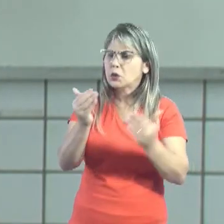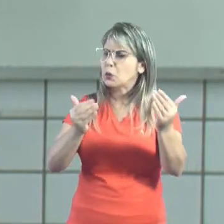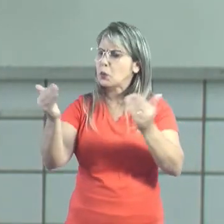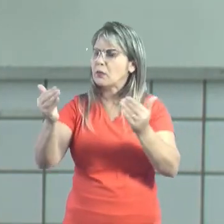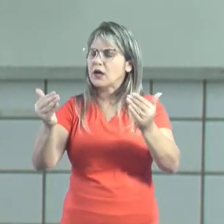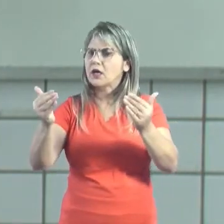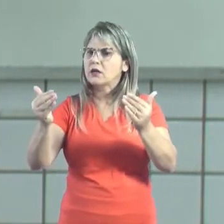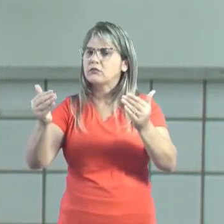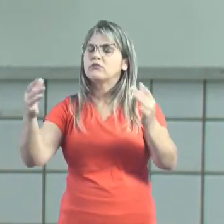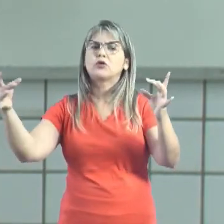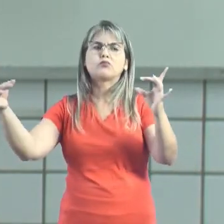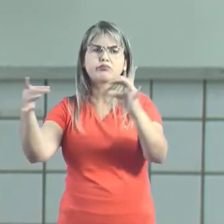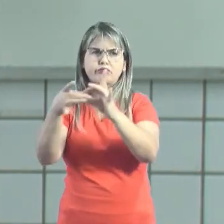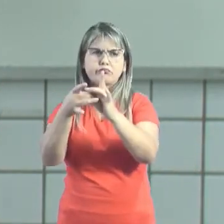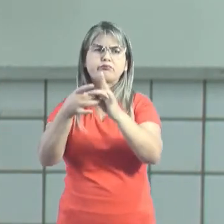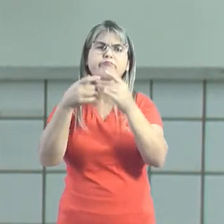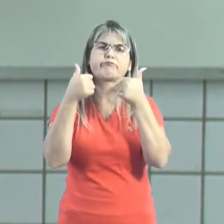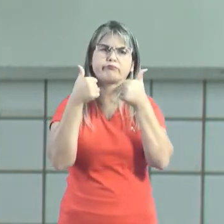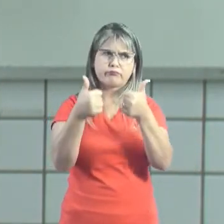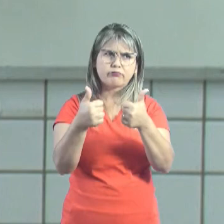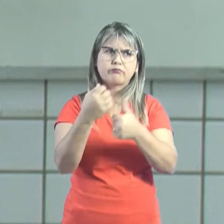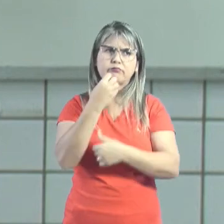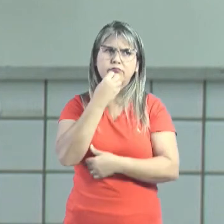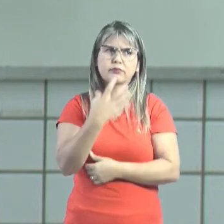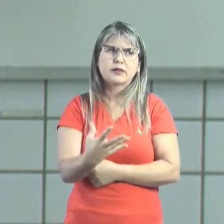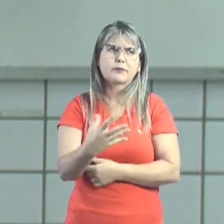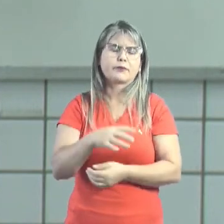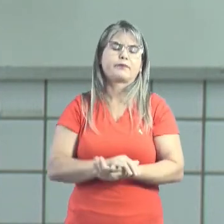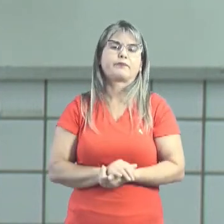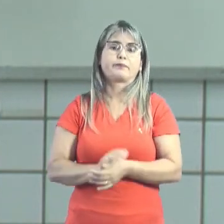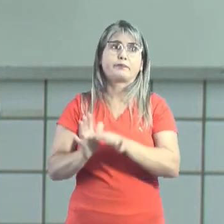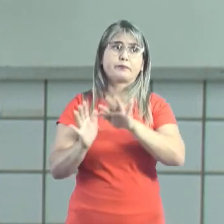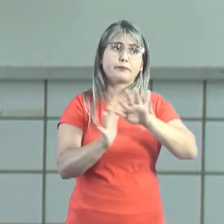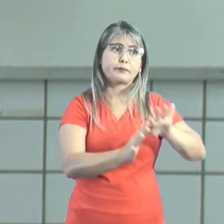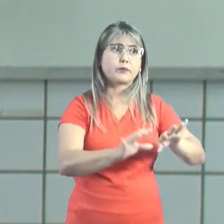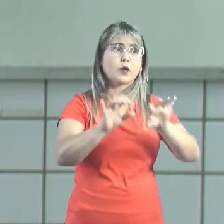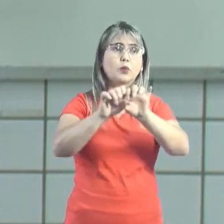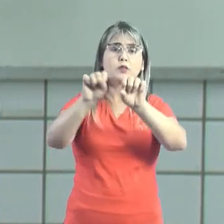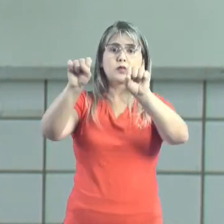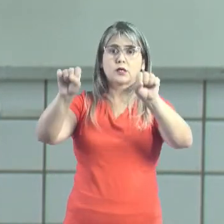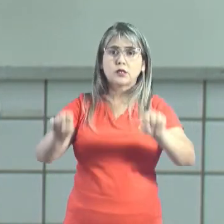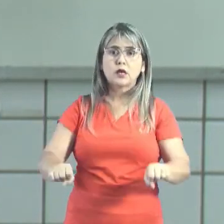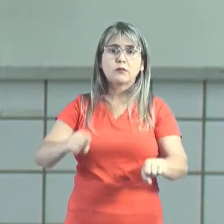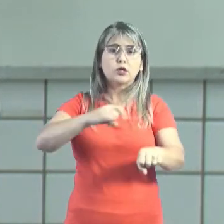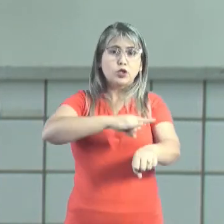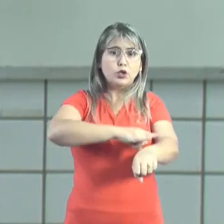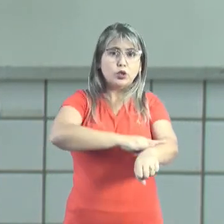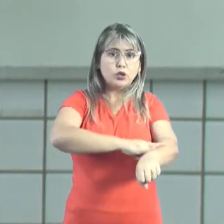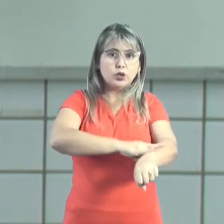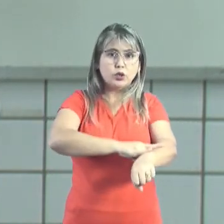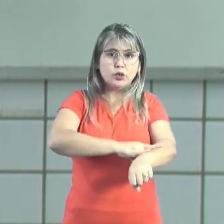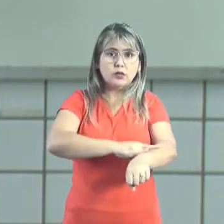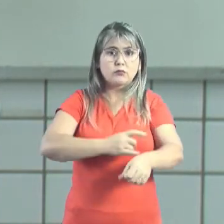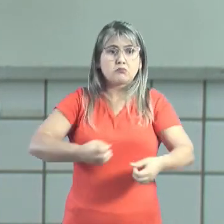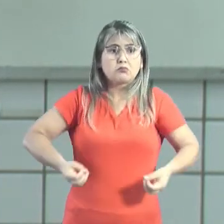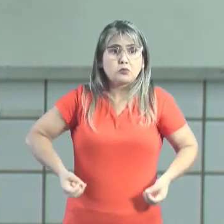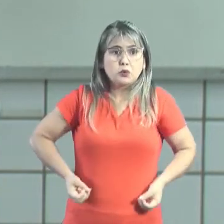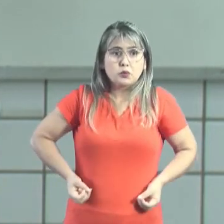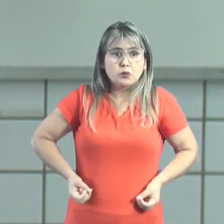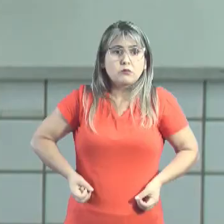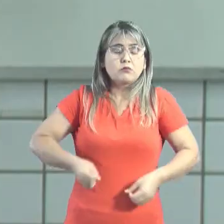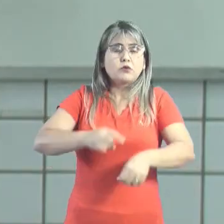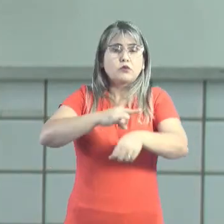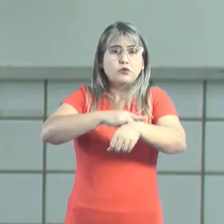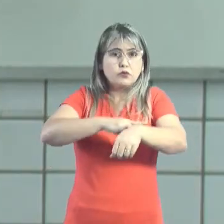consome, que vai para o sangue, que está em excesso, dentre eles a ureia e a água, é filtrado pelo sistema